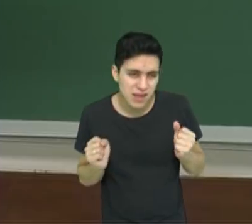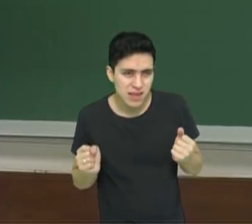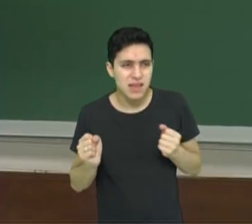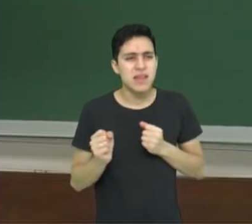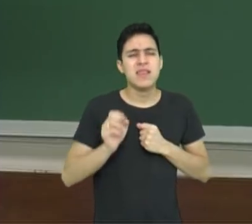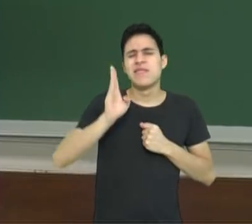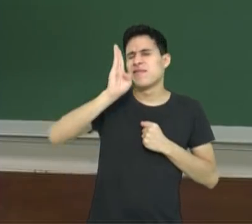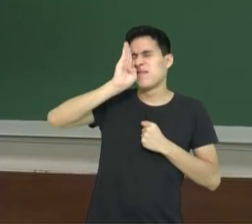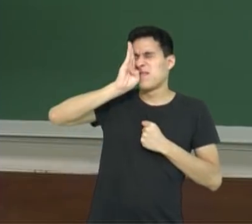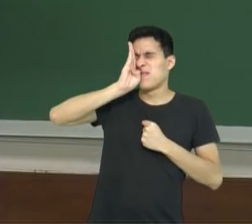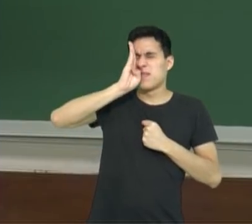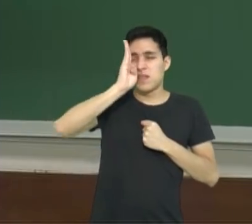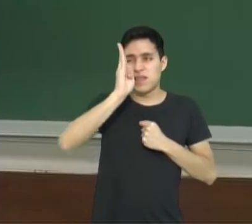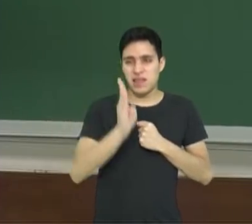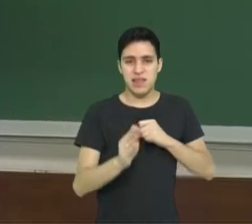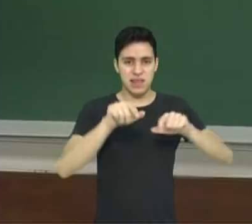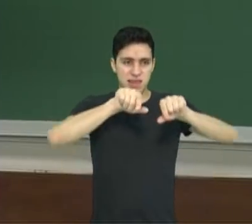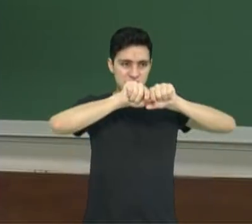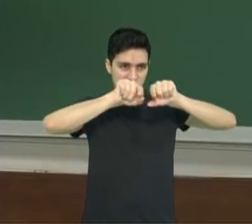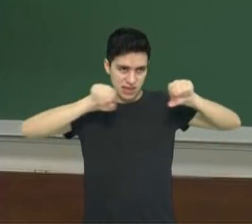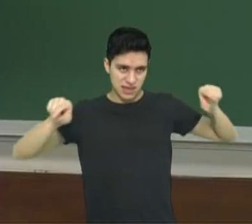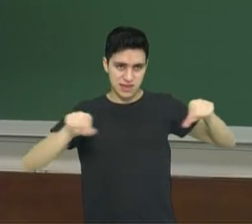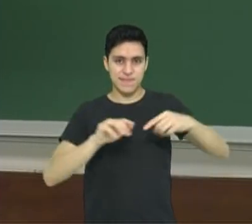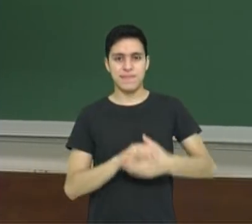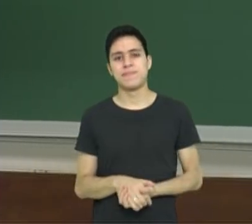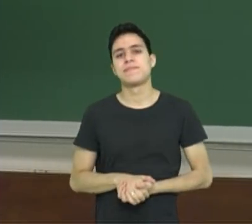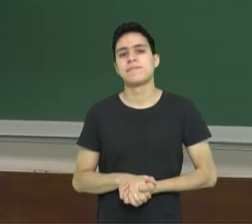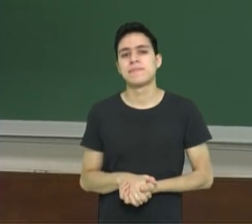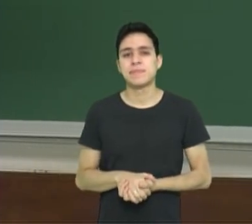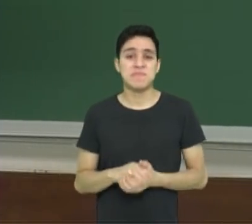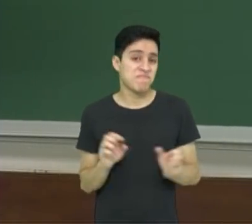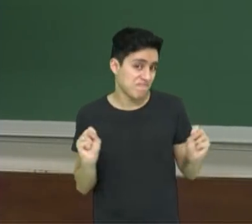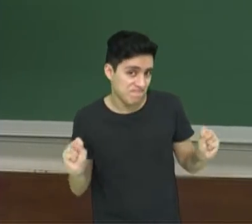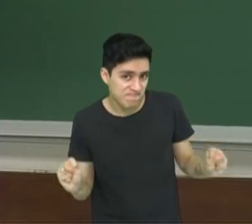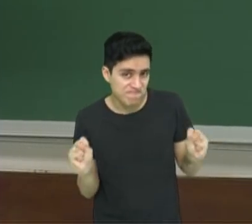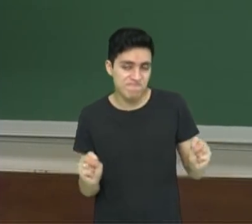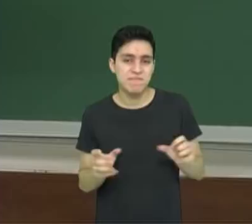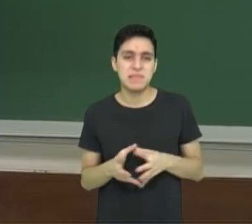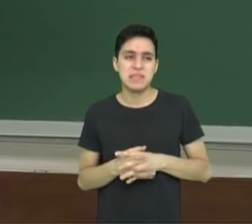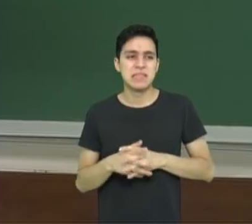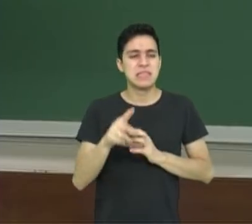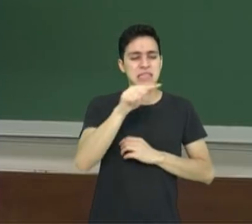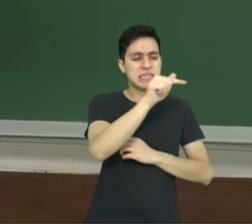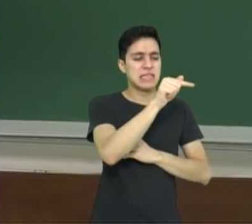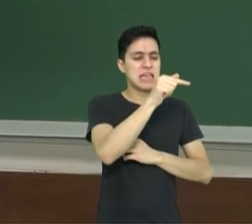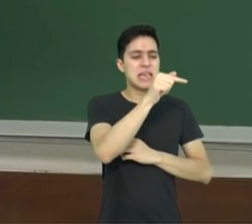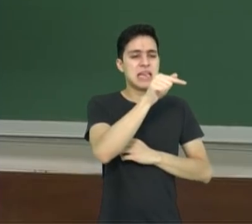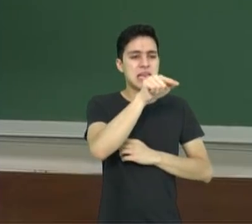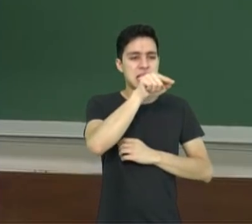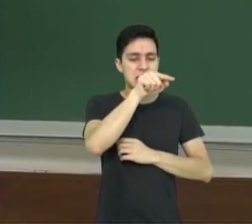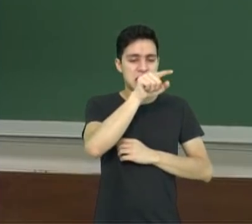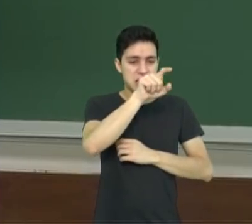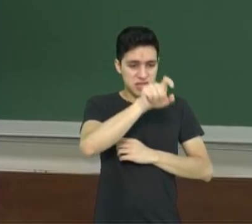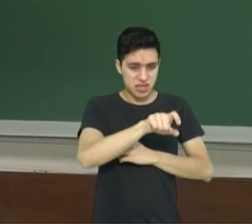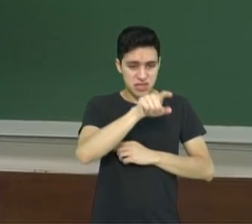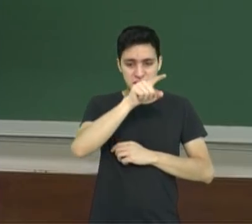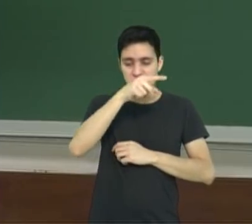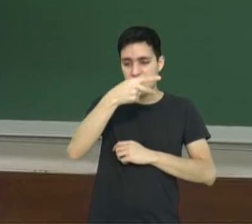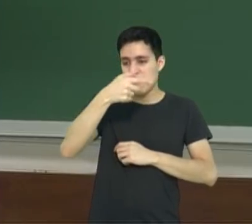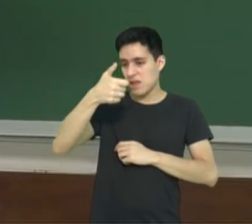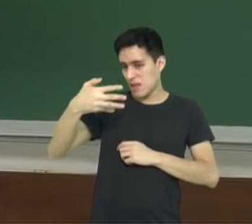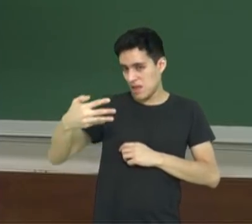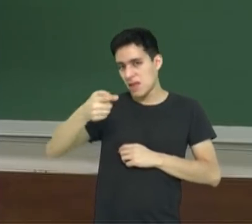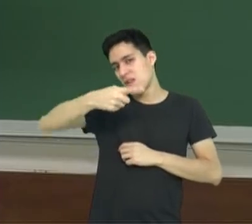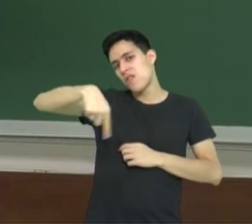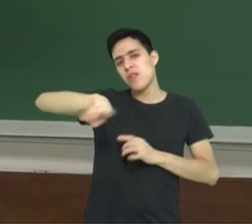resolver direto, gente, para essa linha aqui, ó. Pode sim. 7x igual a 14. E daí